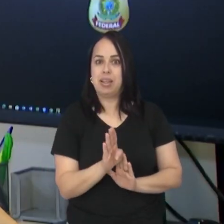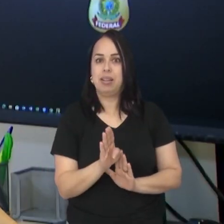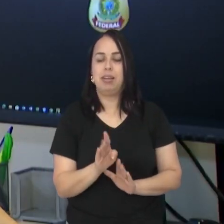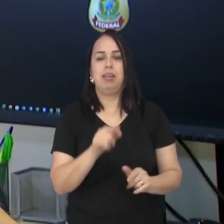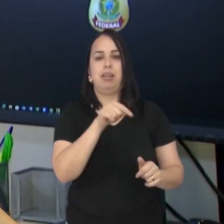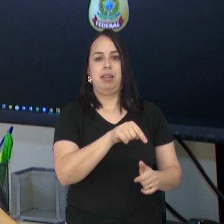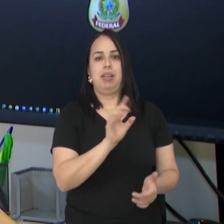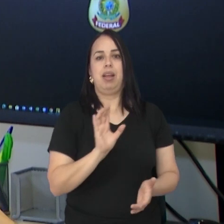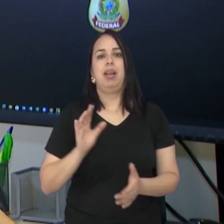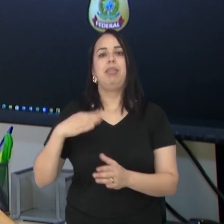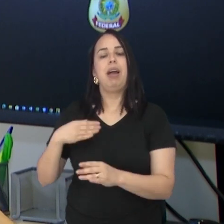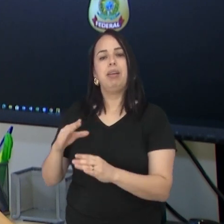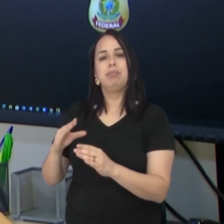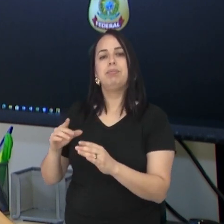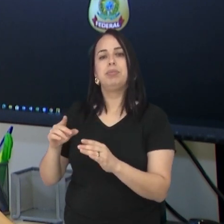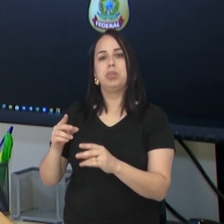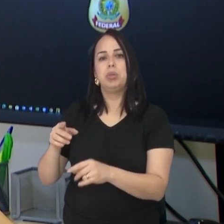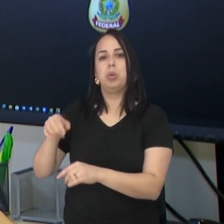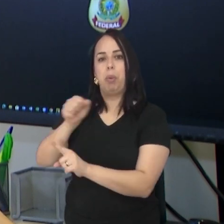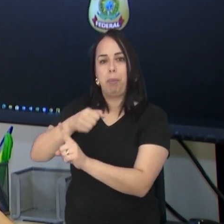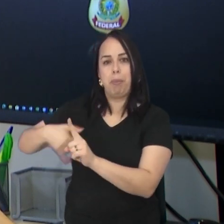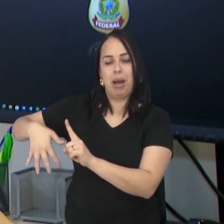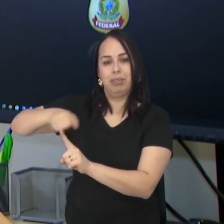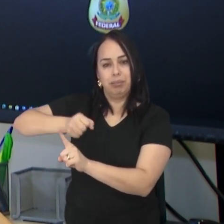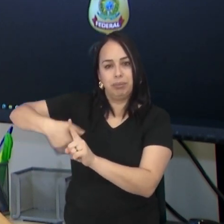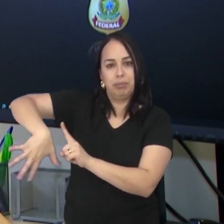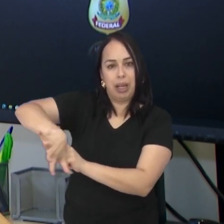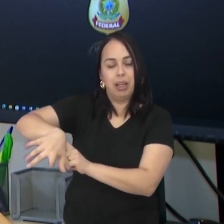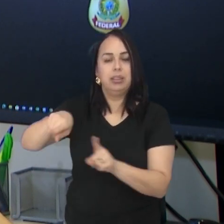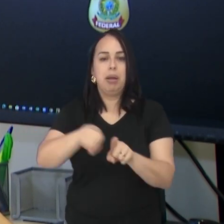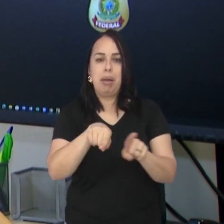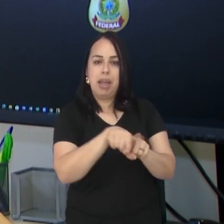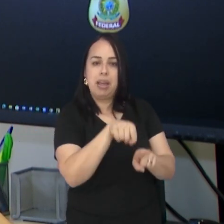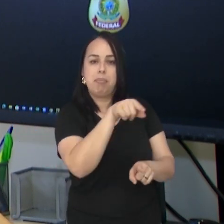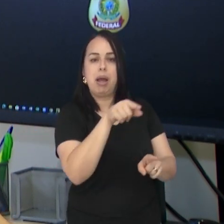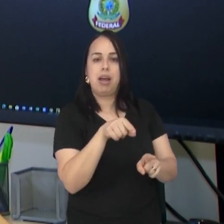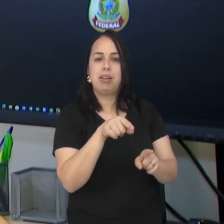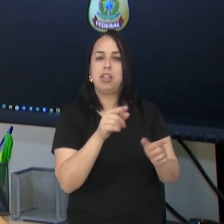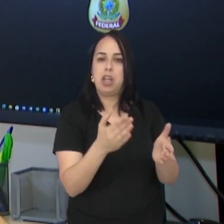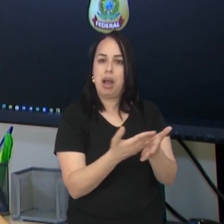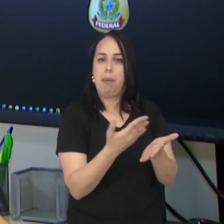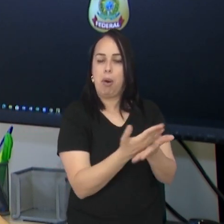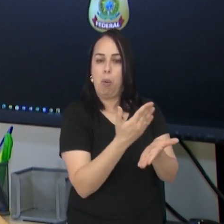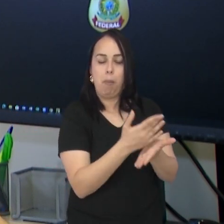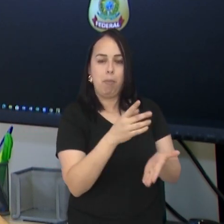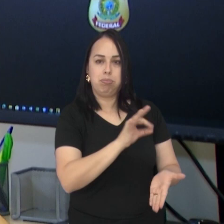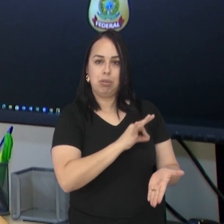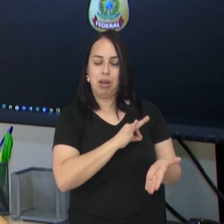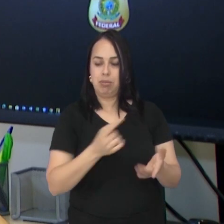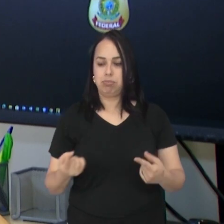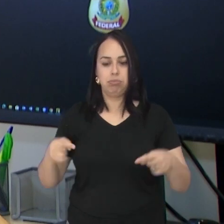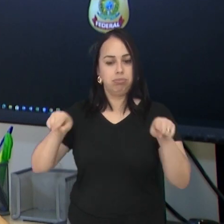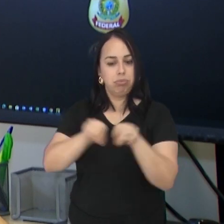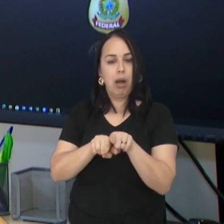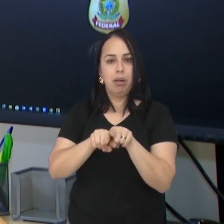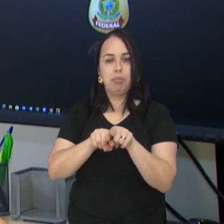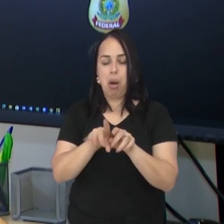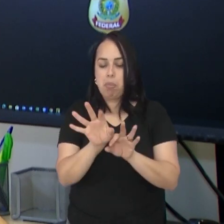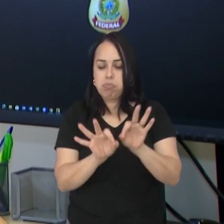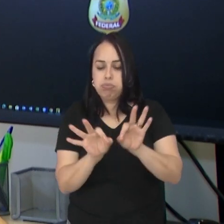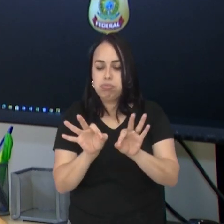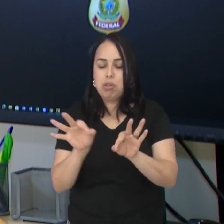um trabalho conjunto da Polícia Federal e da Casa da Moeda do Brasil para aprimorar questões de segurança do passaporte, trazendo mais